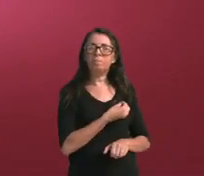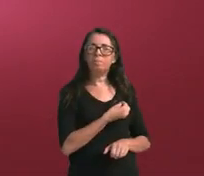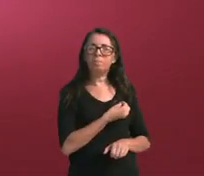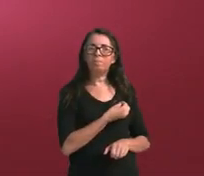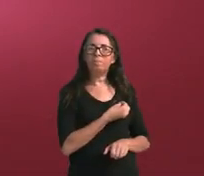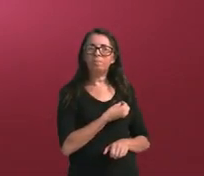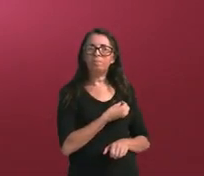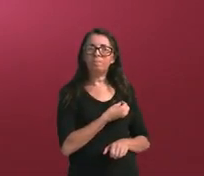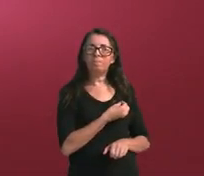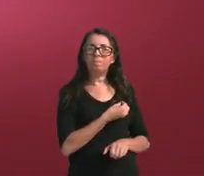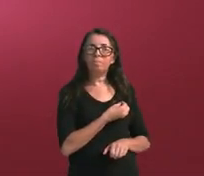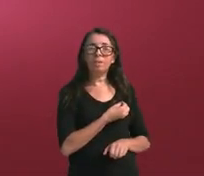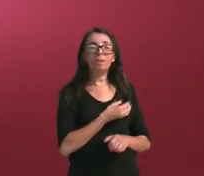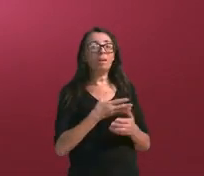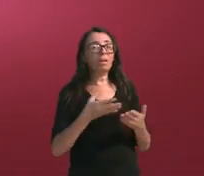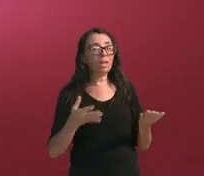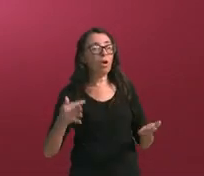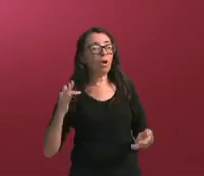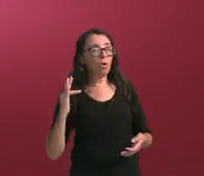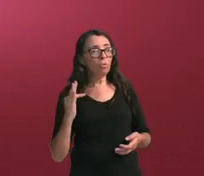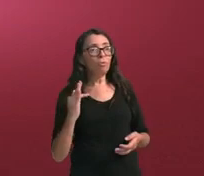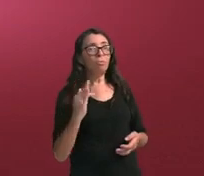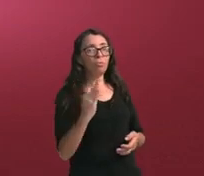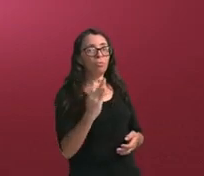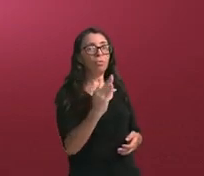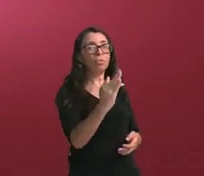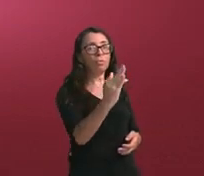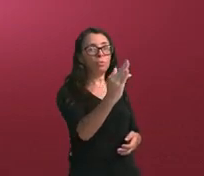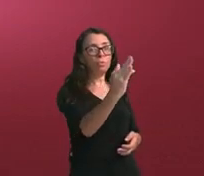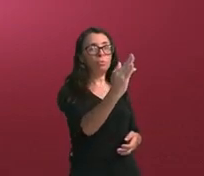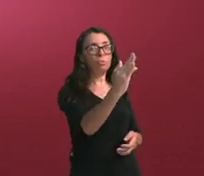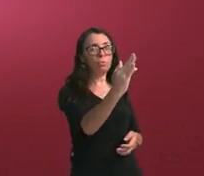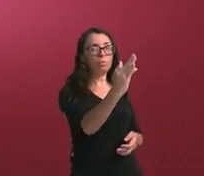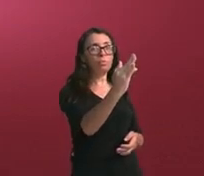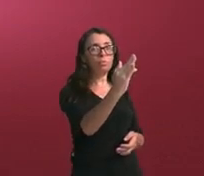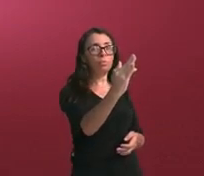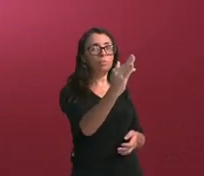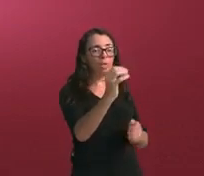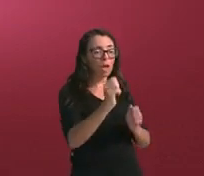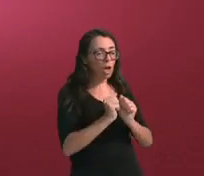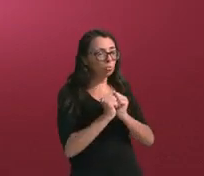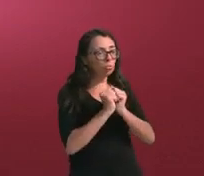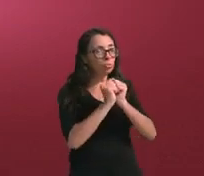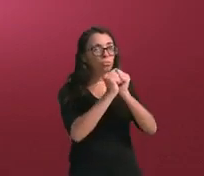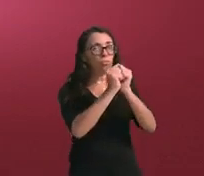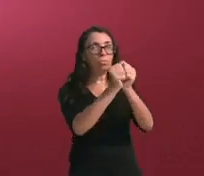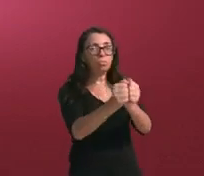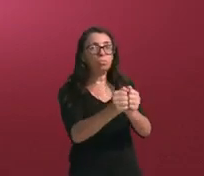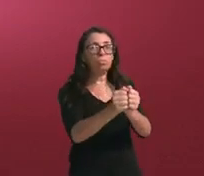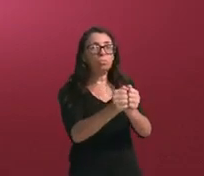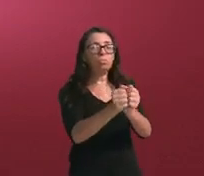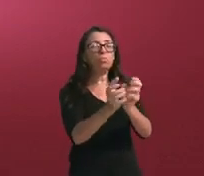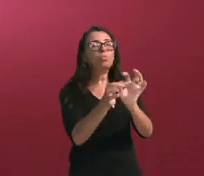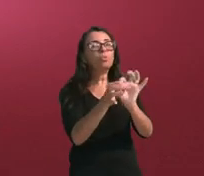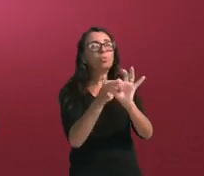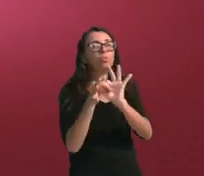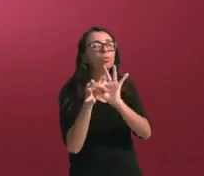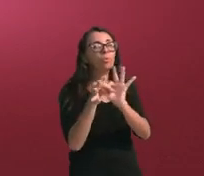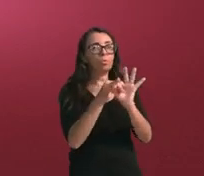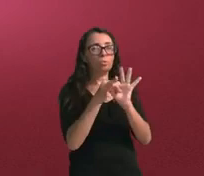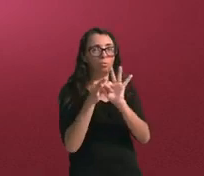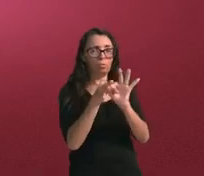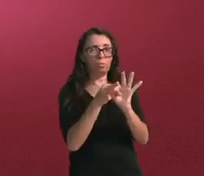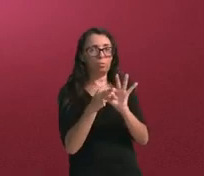sobre nós, sobre as nossas vidas. E isso nos fortalece, nos anima. Esses discípulos foram